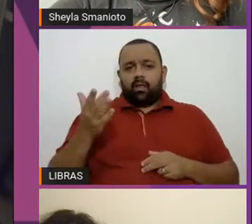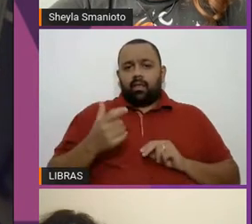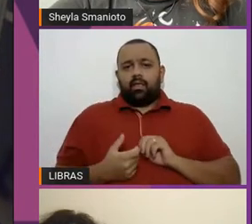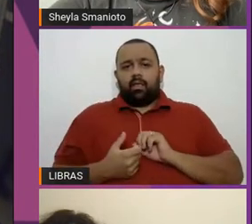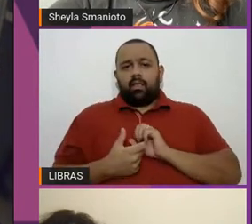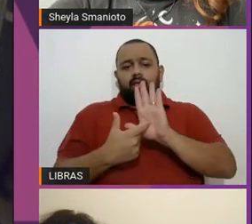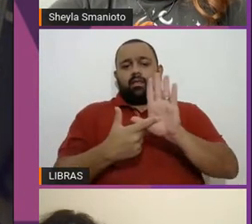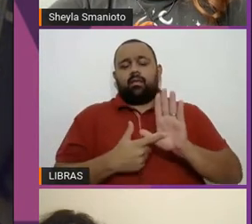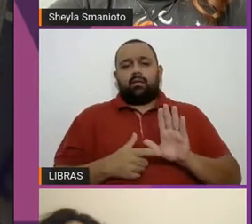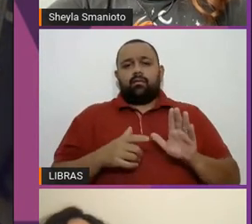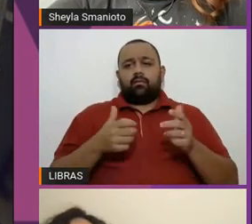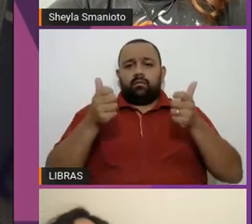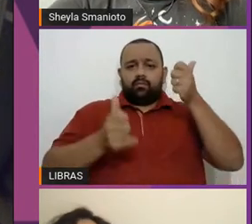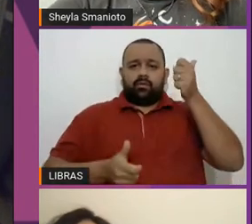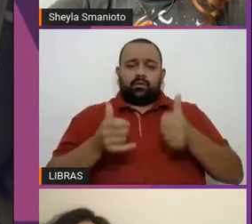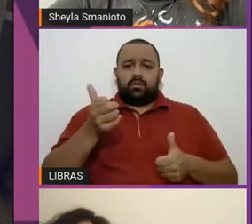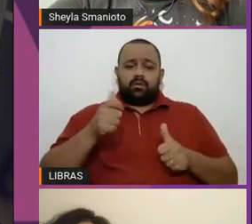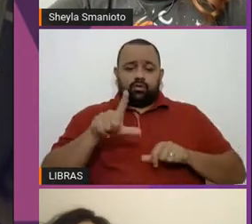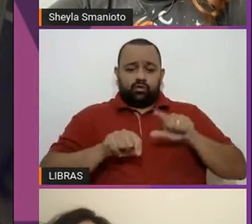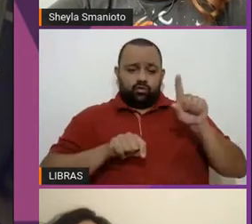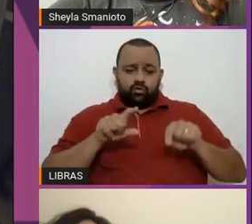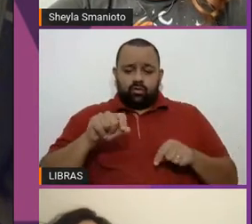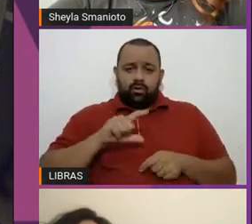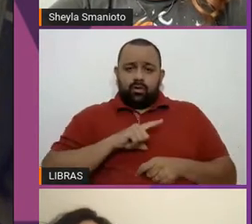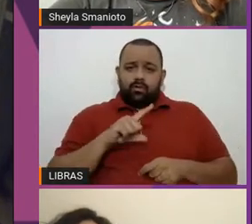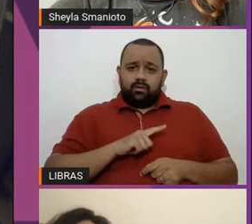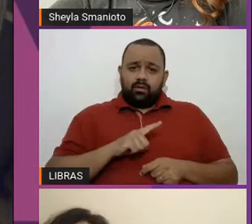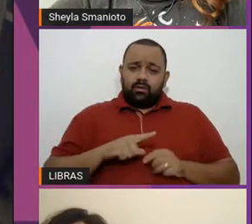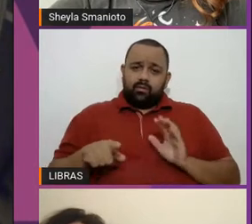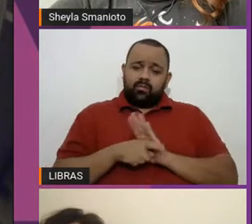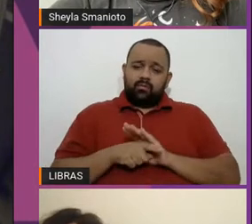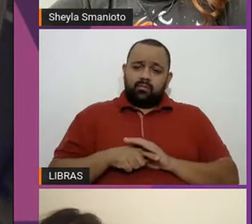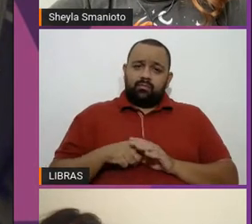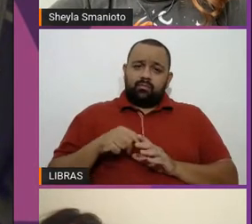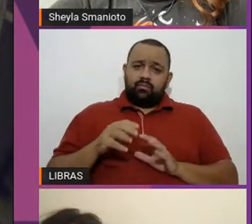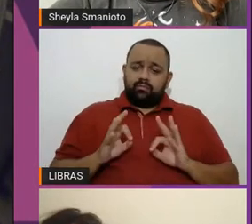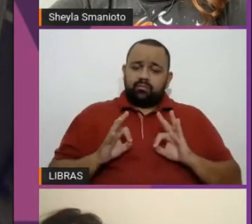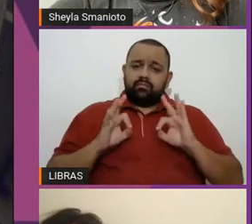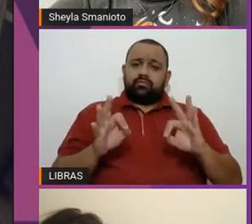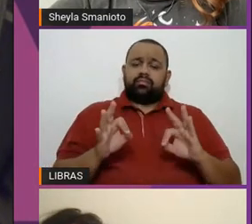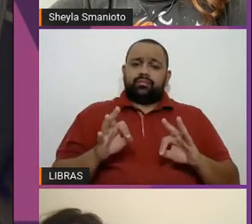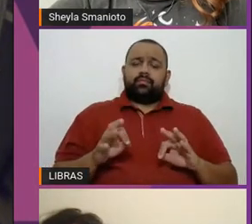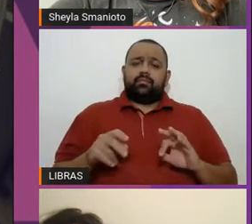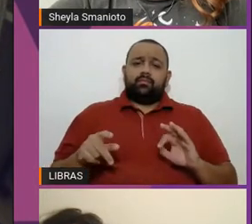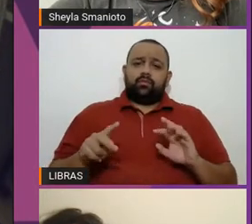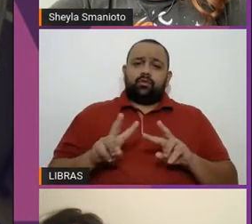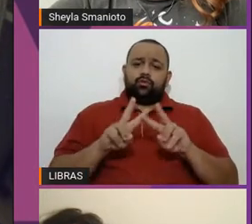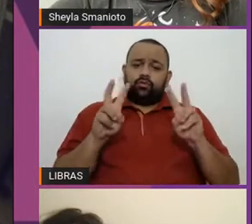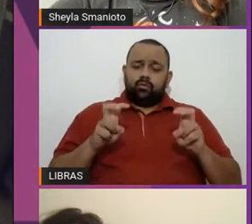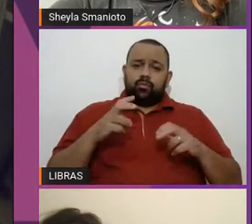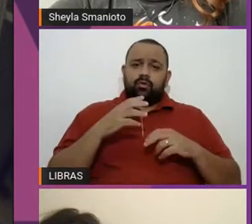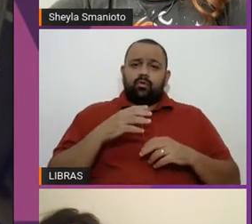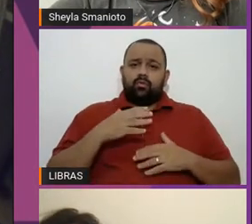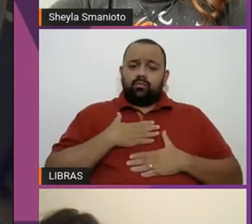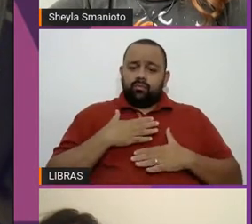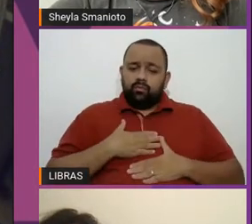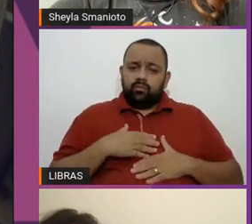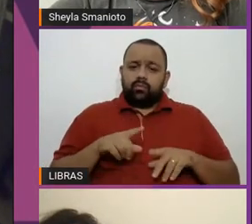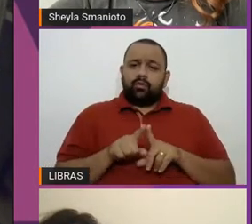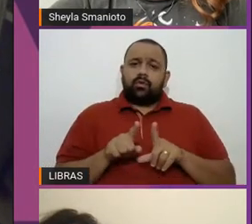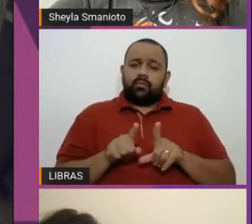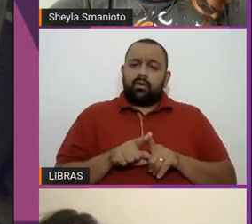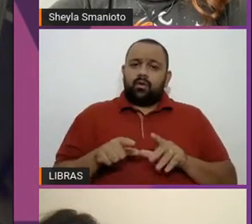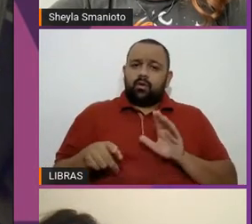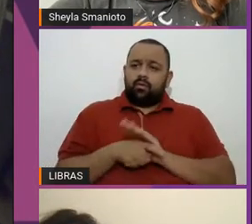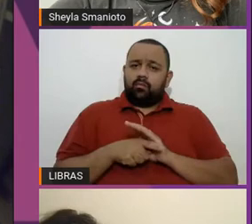eu acho que é é uma escolha e é o fundamento também por óleo o